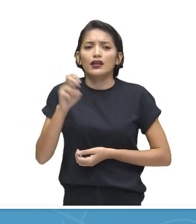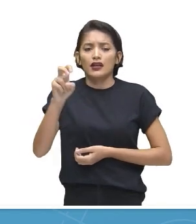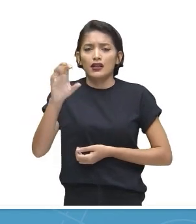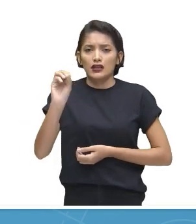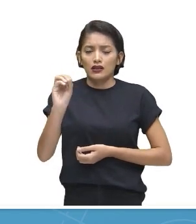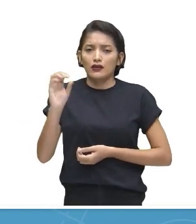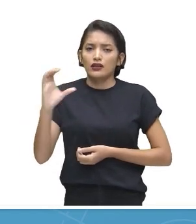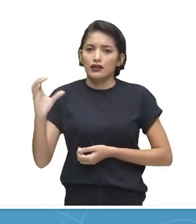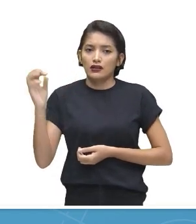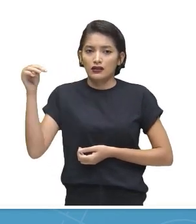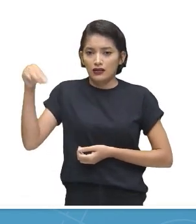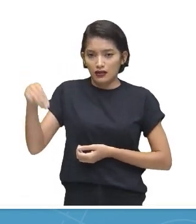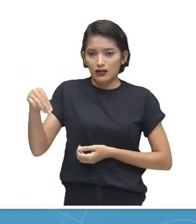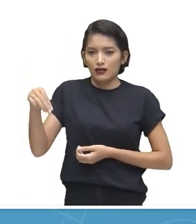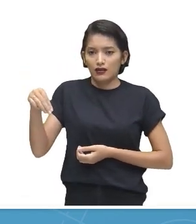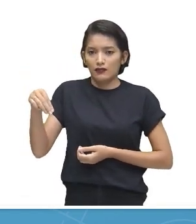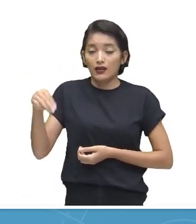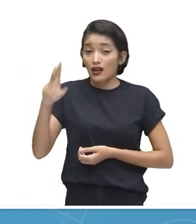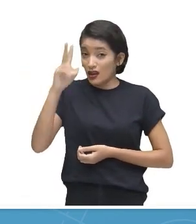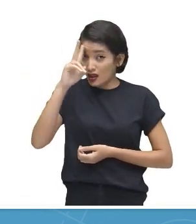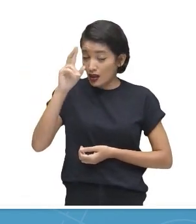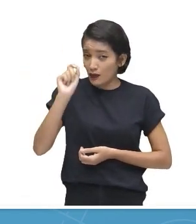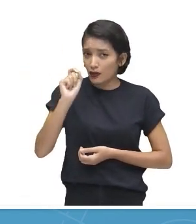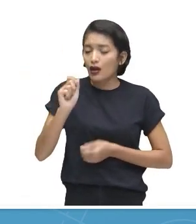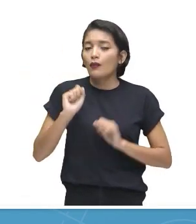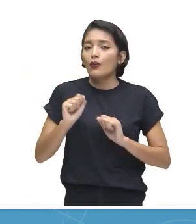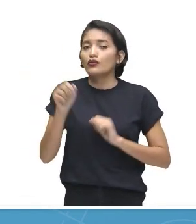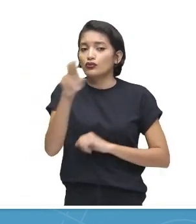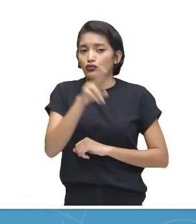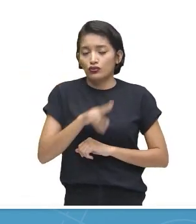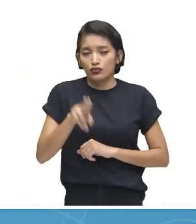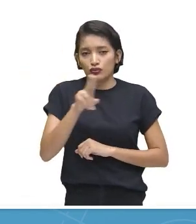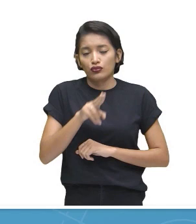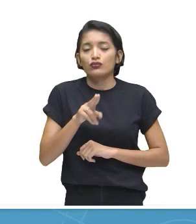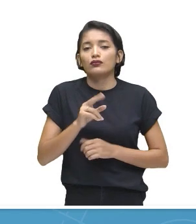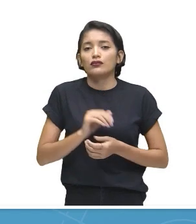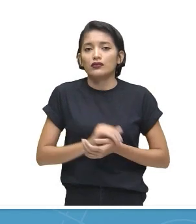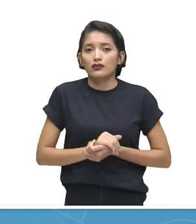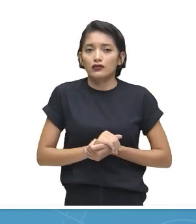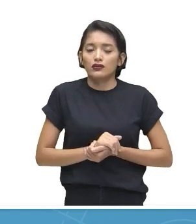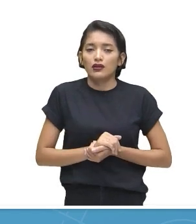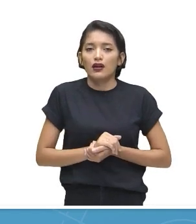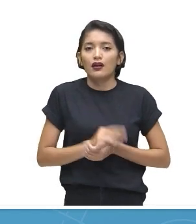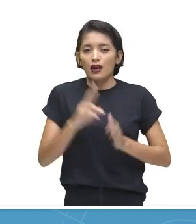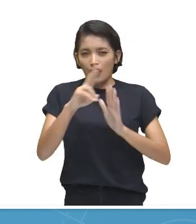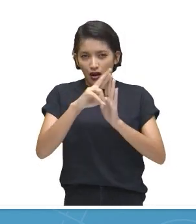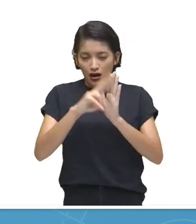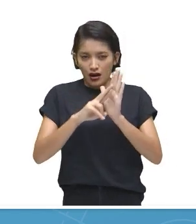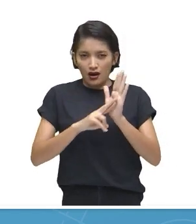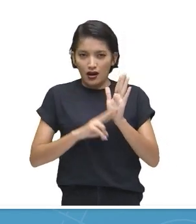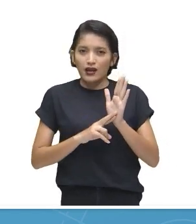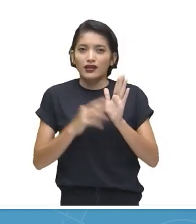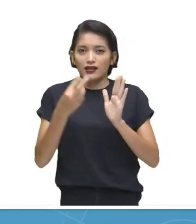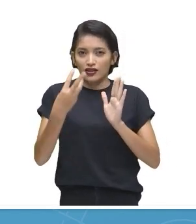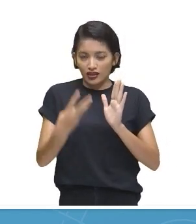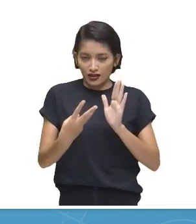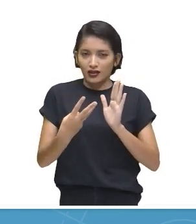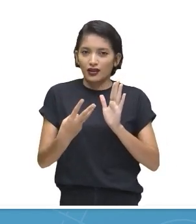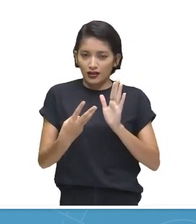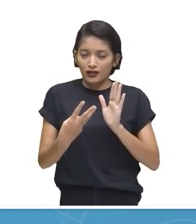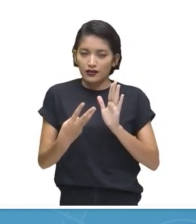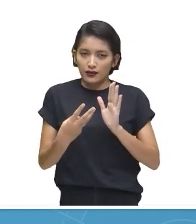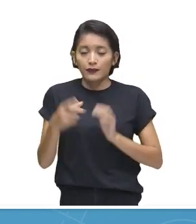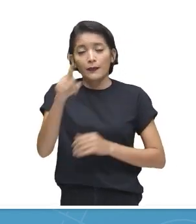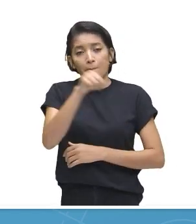50 centímetros? Lembrando que você pode utilizar a sua regrinha lá, usar a sua fórmula,